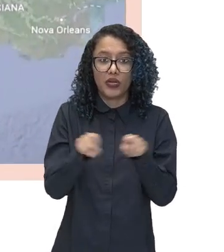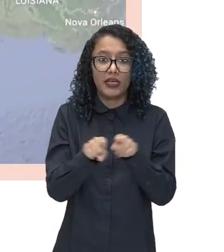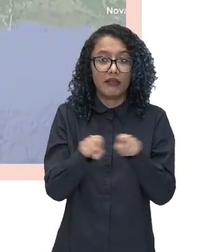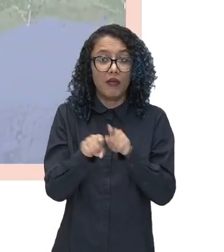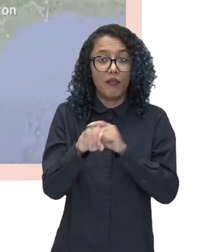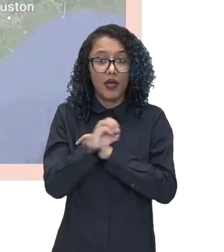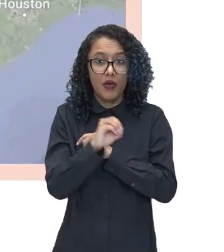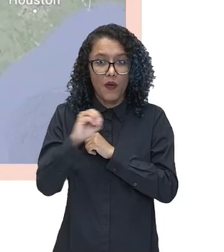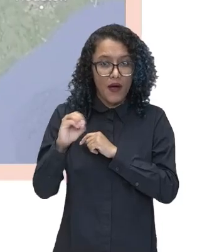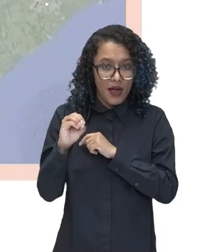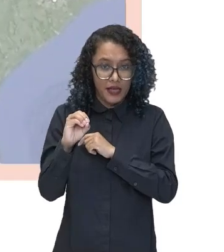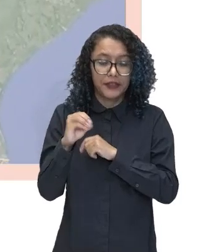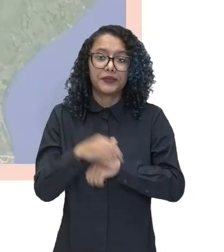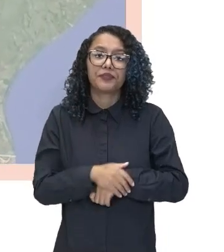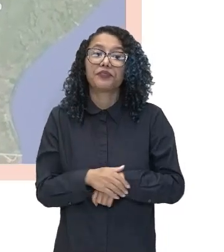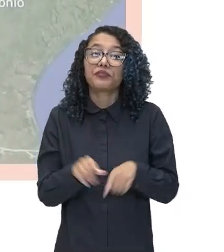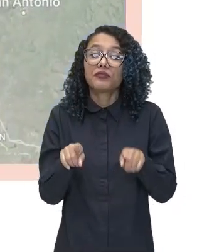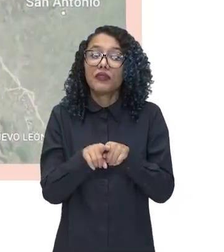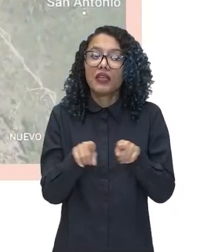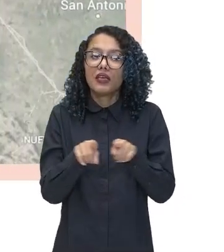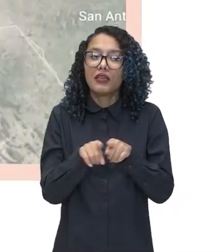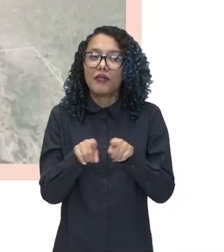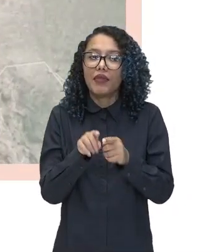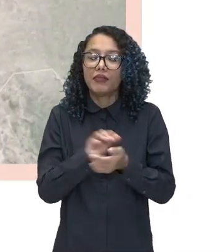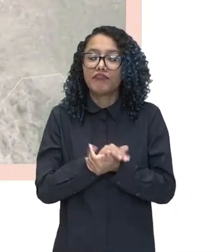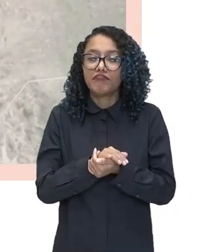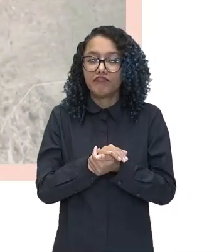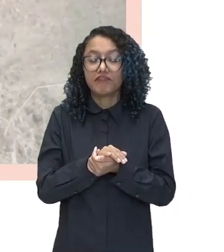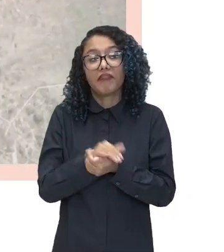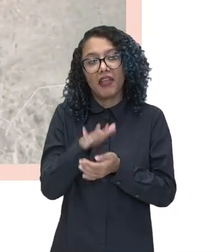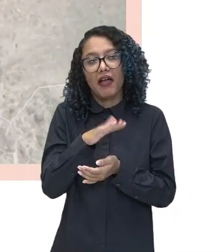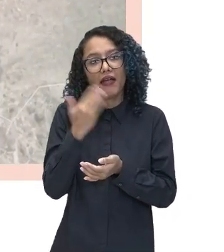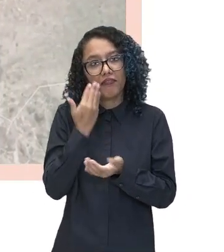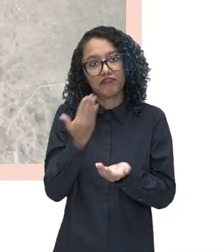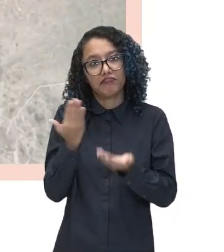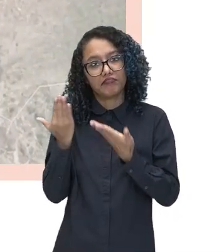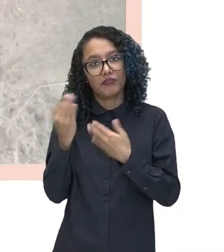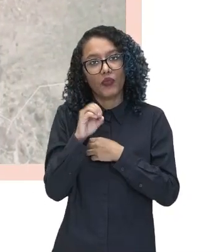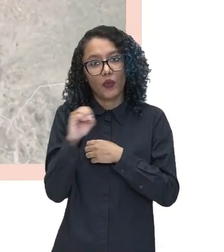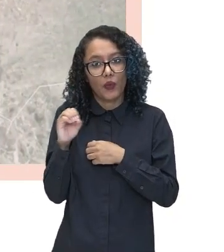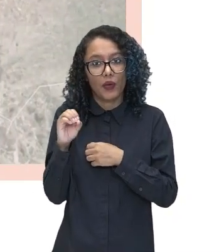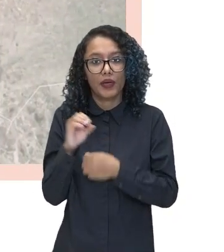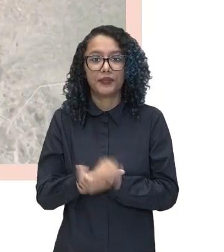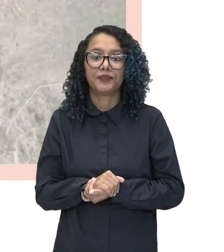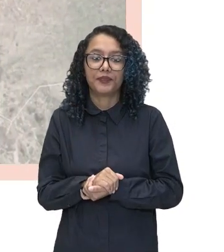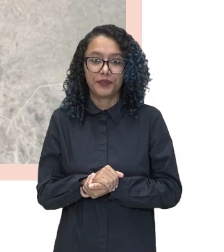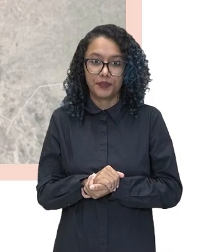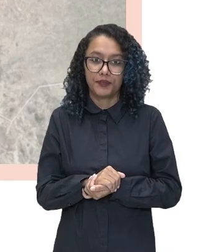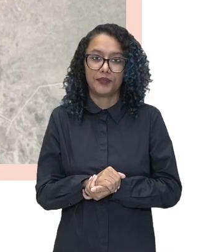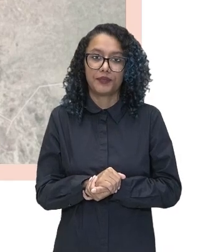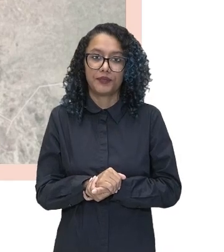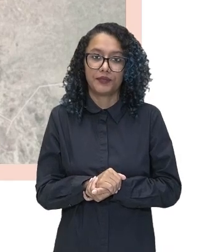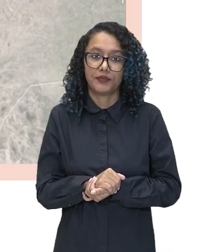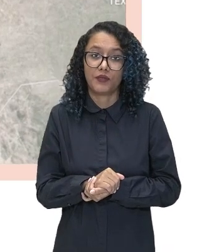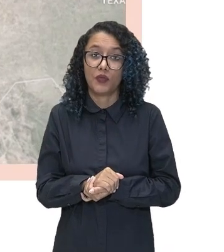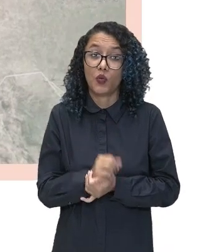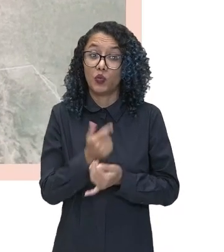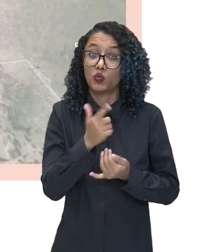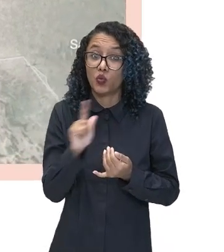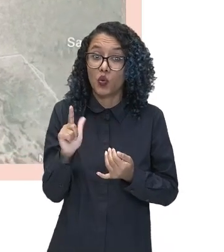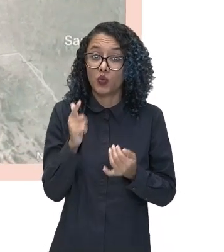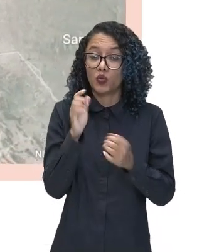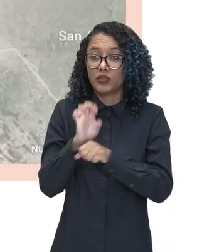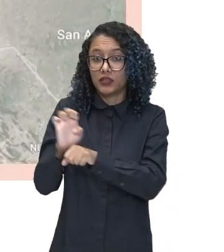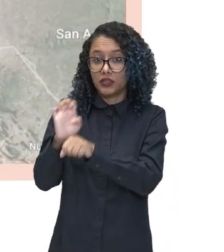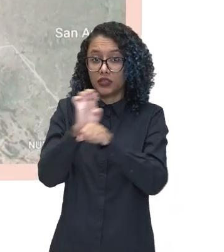Sunbelt, e também a parte do oeste, né, já os estados banhados aí pelo